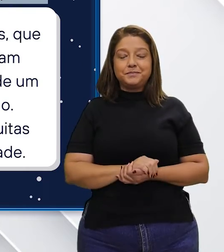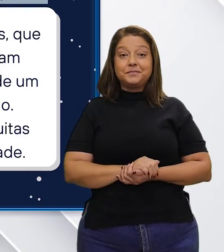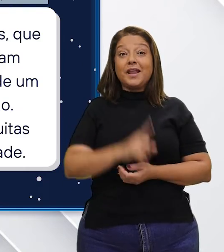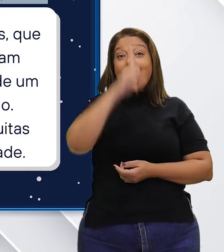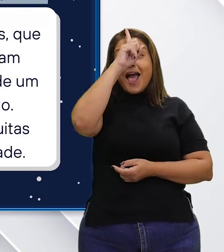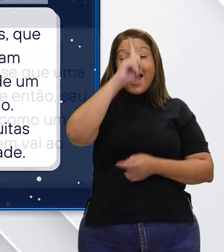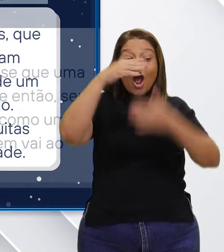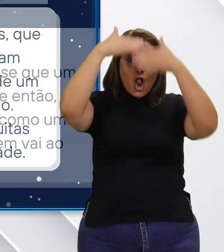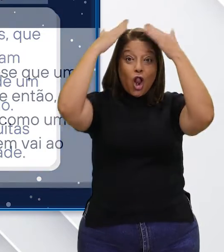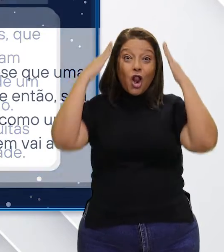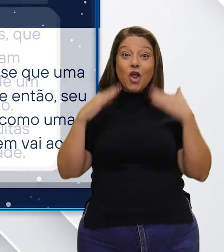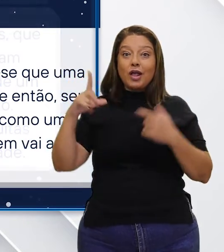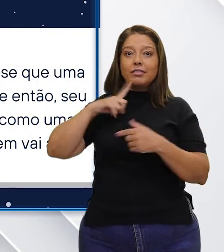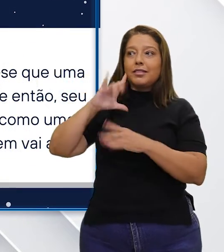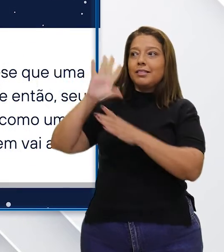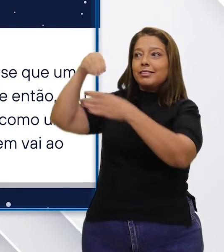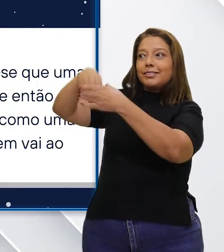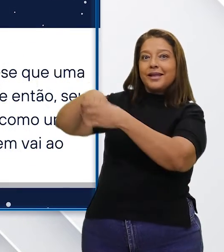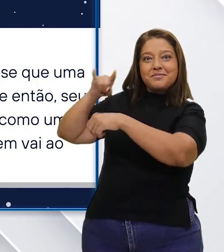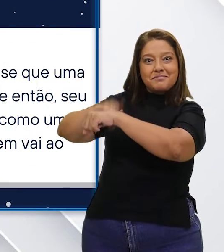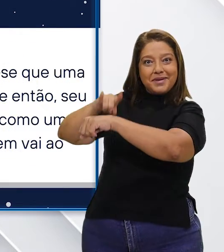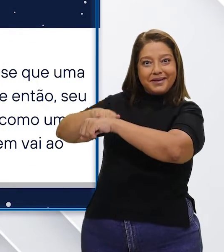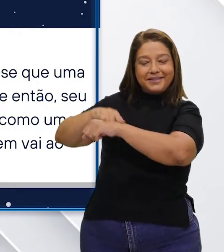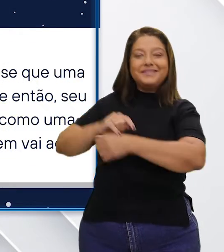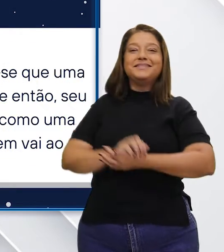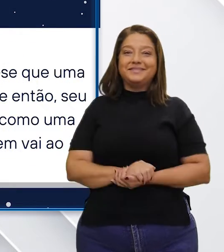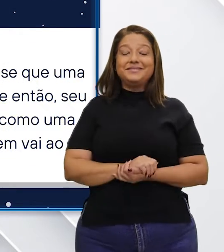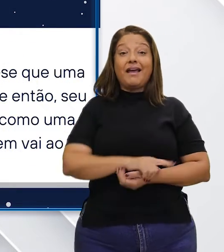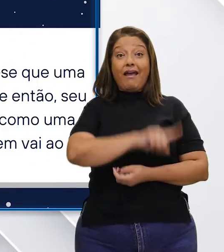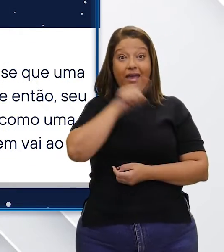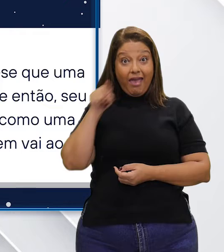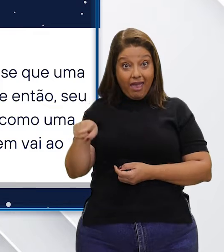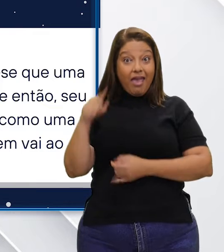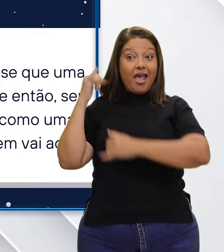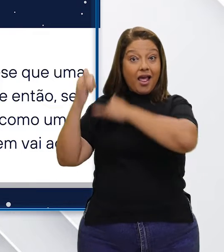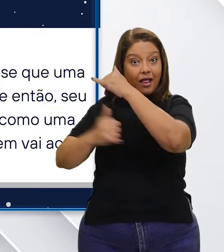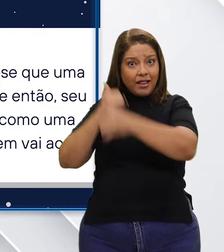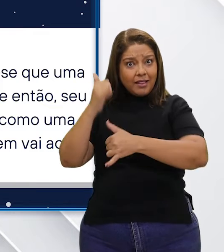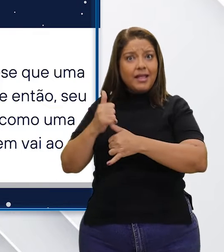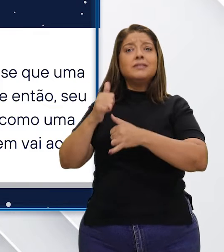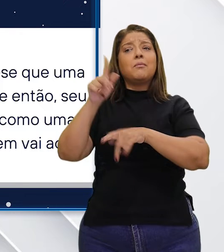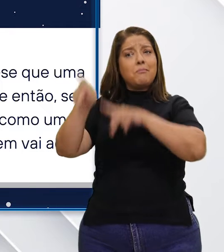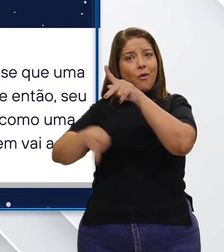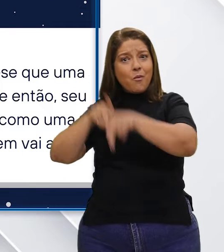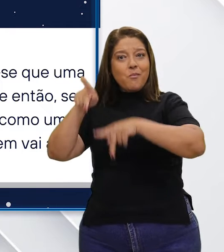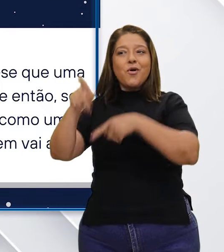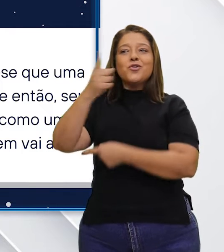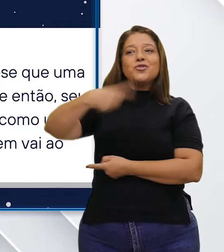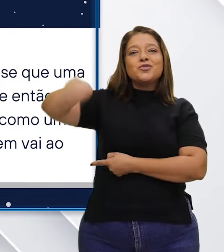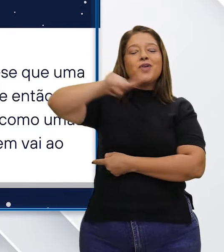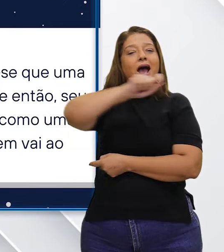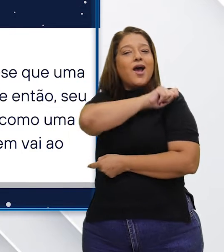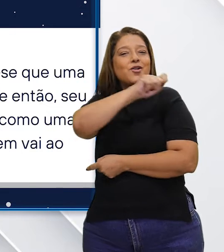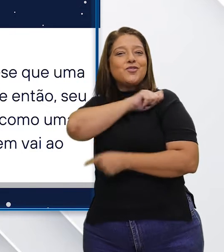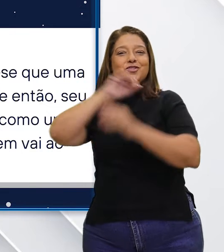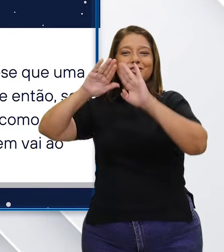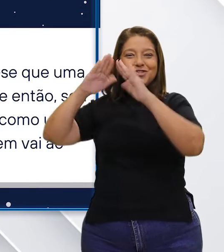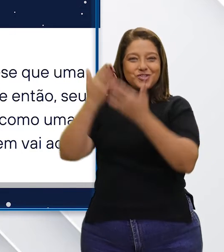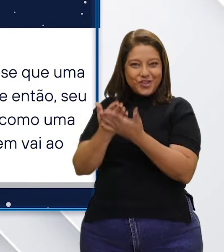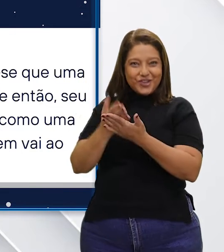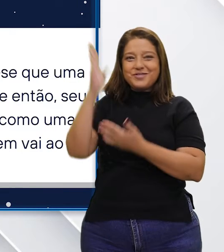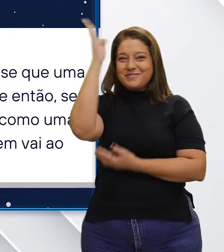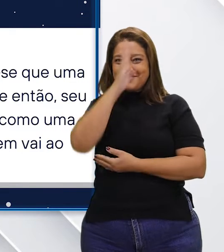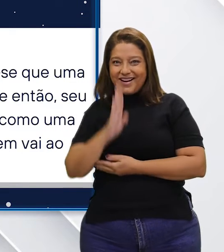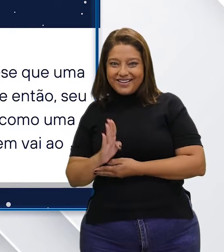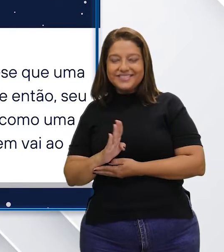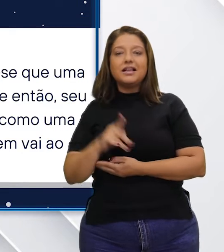famosas são a loira do banheiro. A lenda da loira do banheiro é popular entre